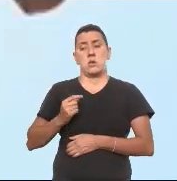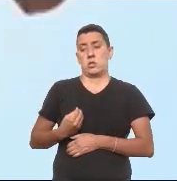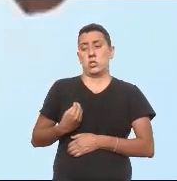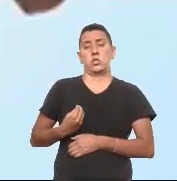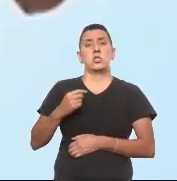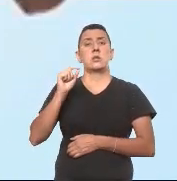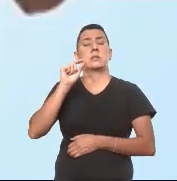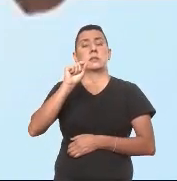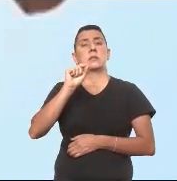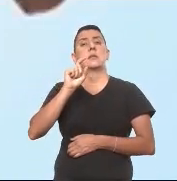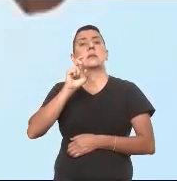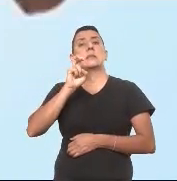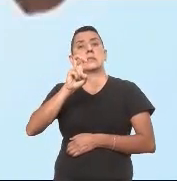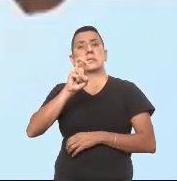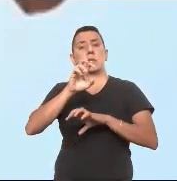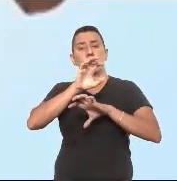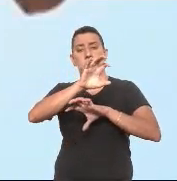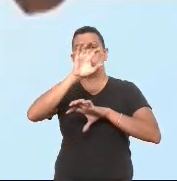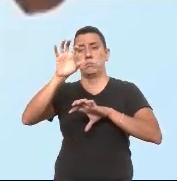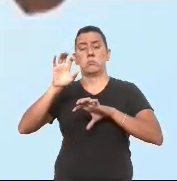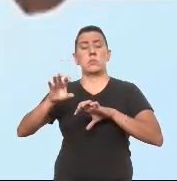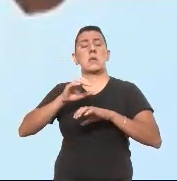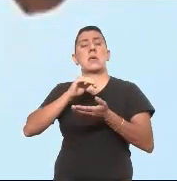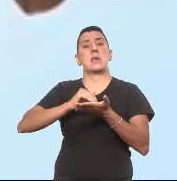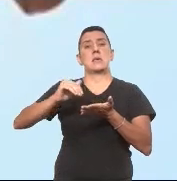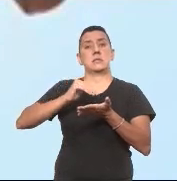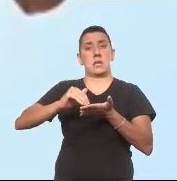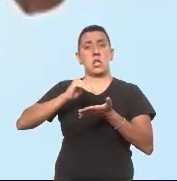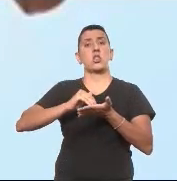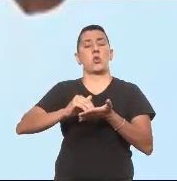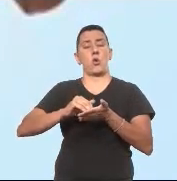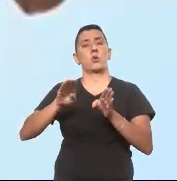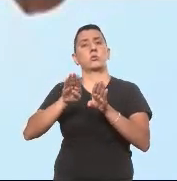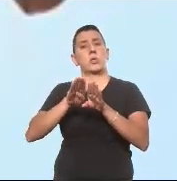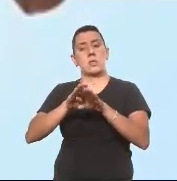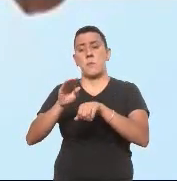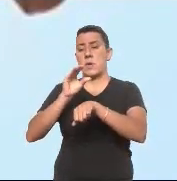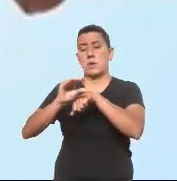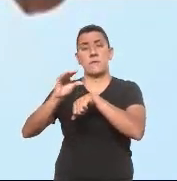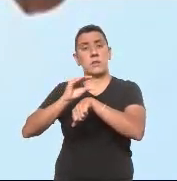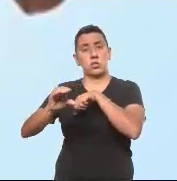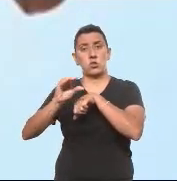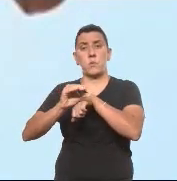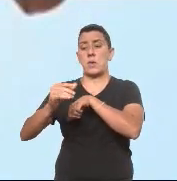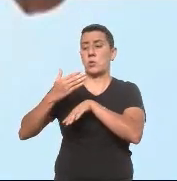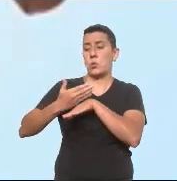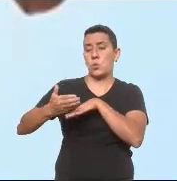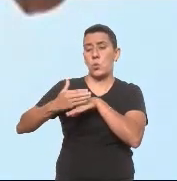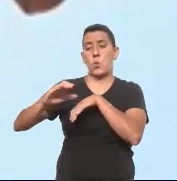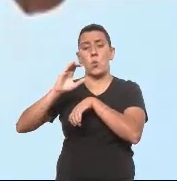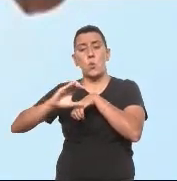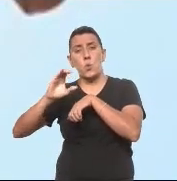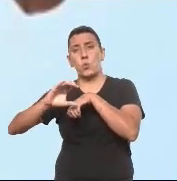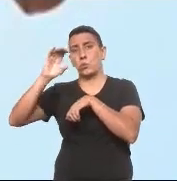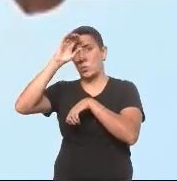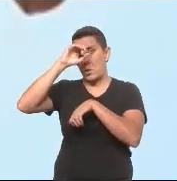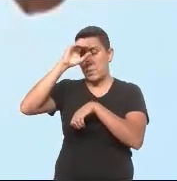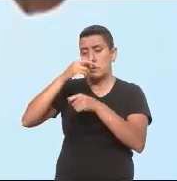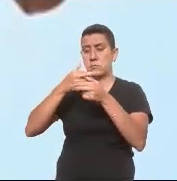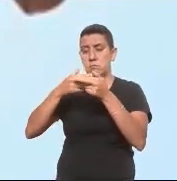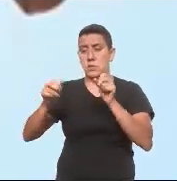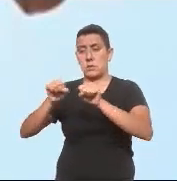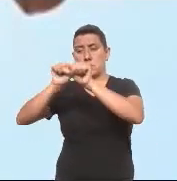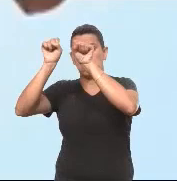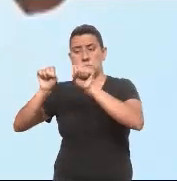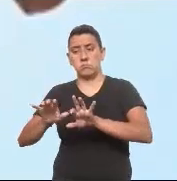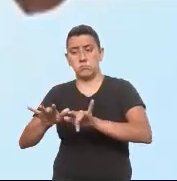cinco escritórios em diferentes regiões onde também investe em centros de inovação treinamento em duas unidades de